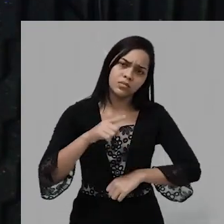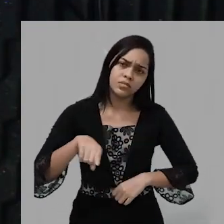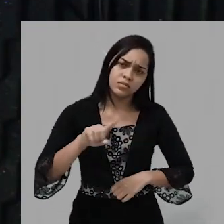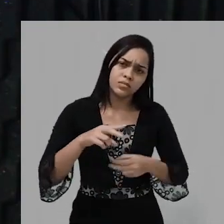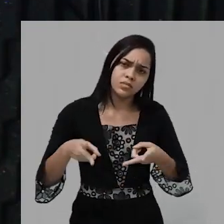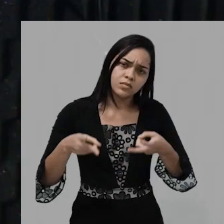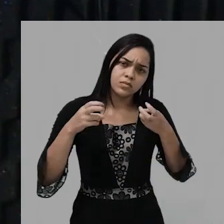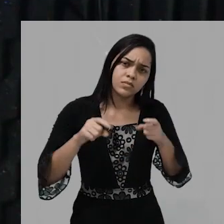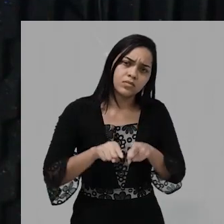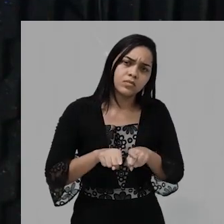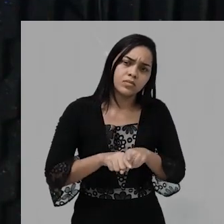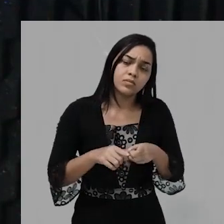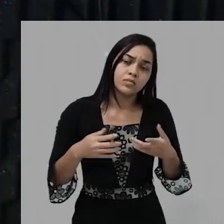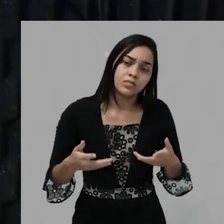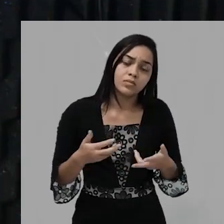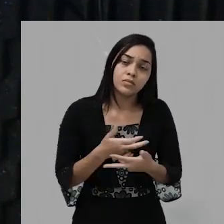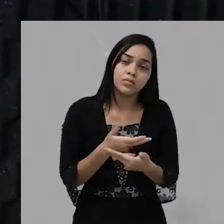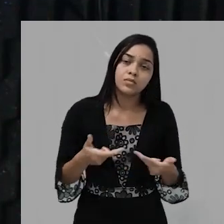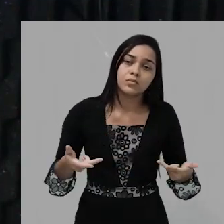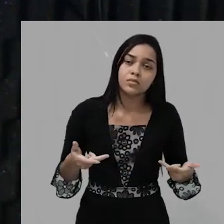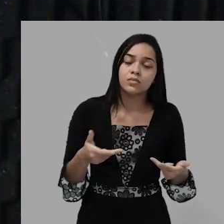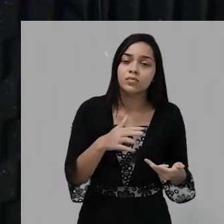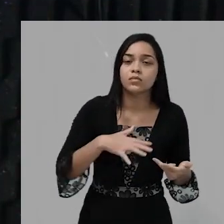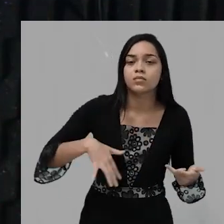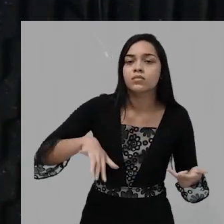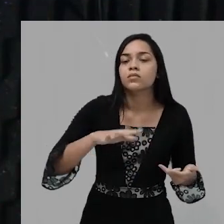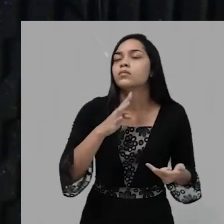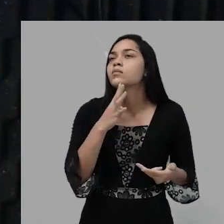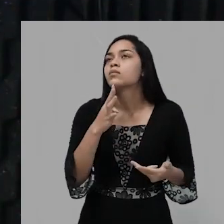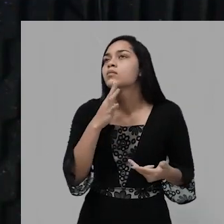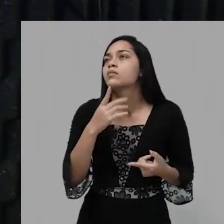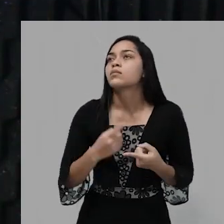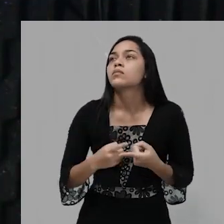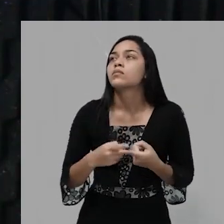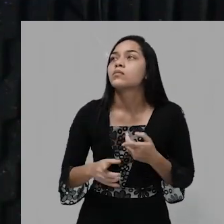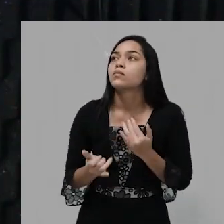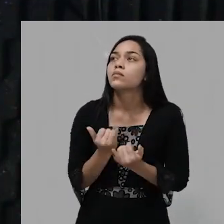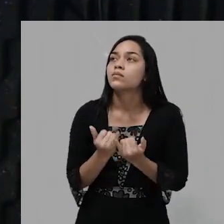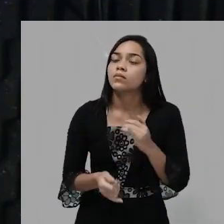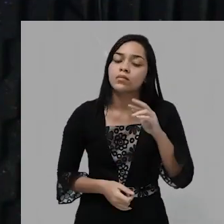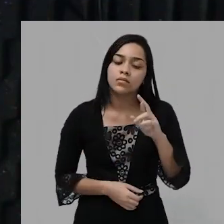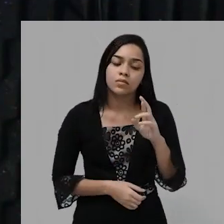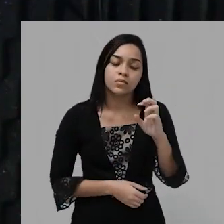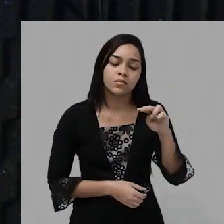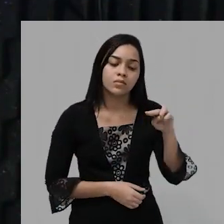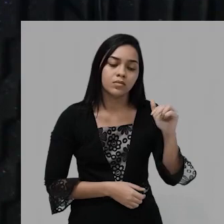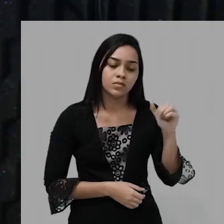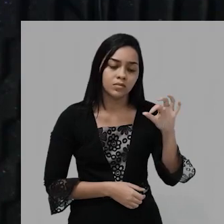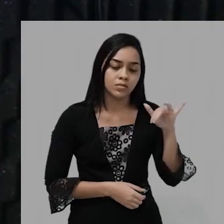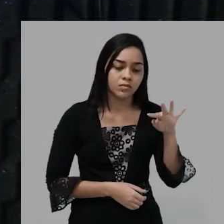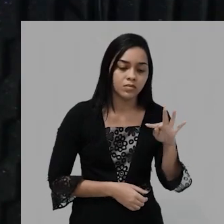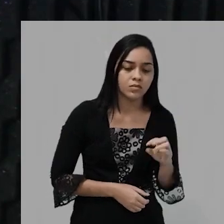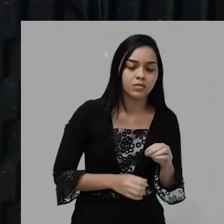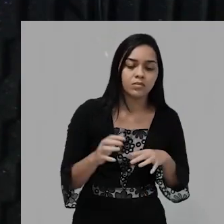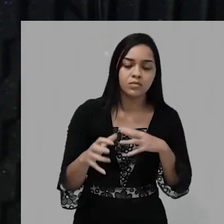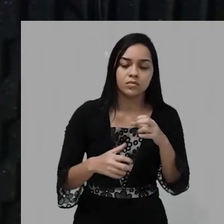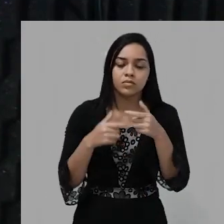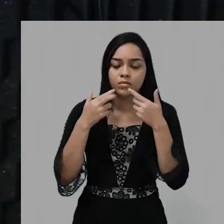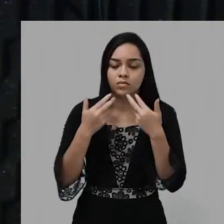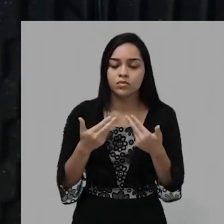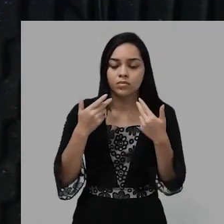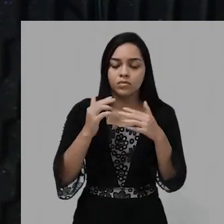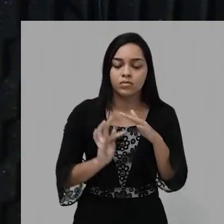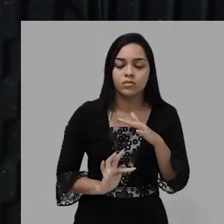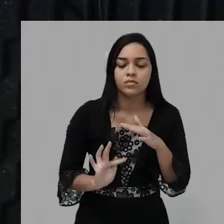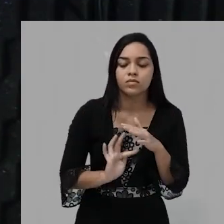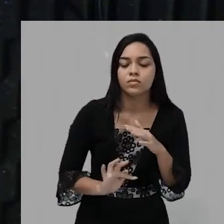que foi em vários campos do conhecimento, porque é como se fosse o renascimento, né? Busca essa linguagem mais